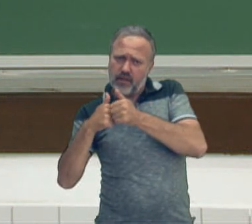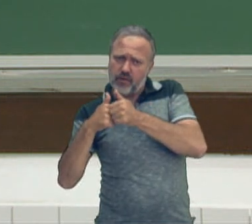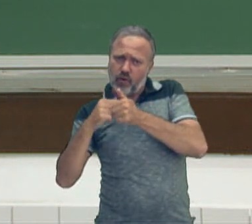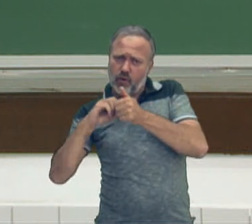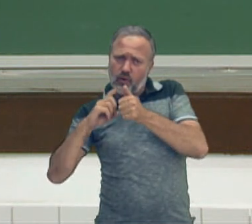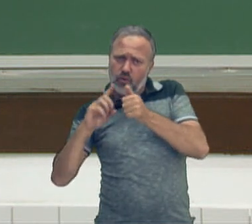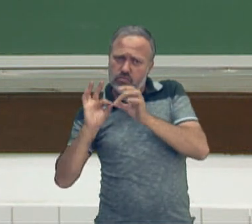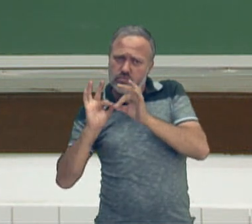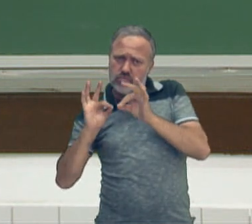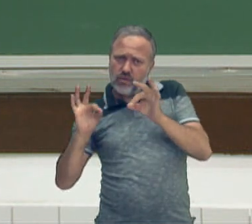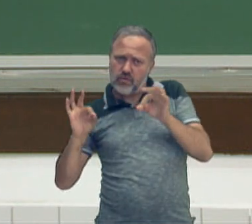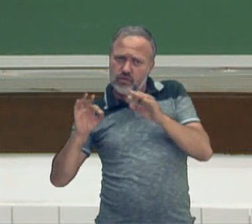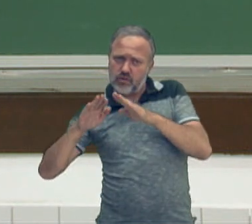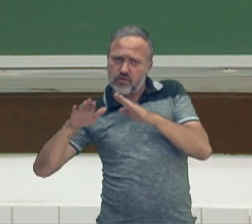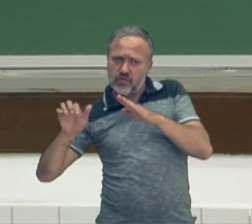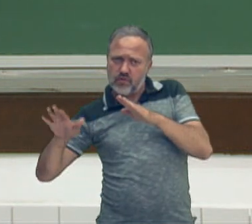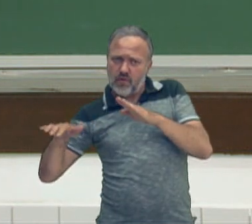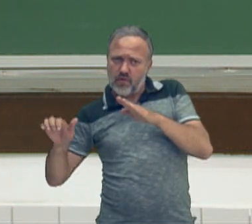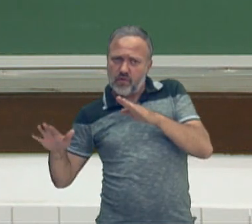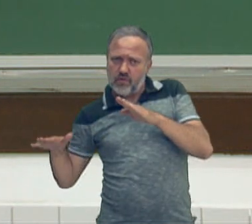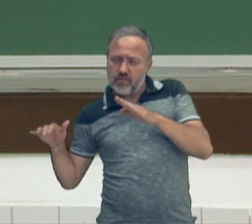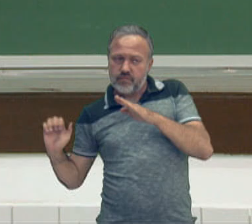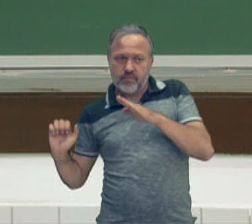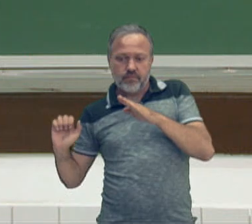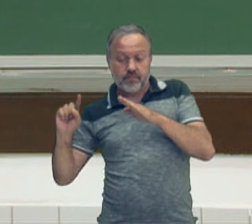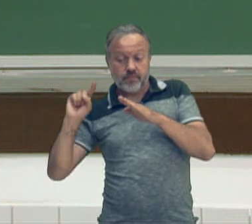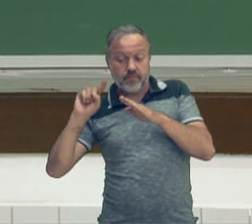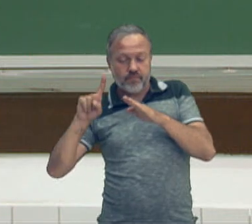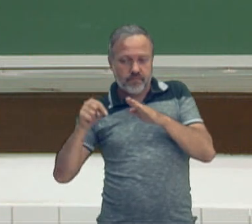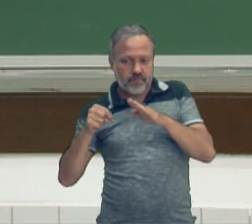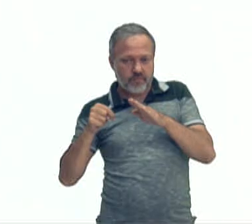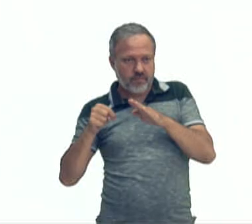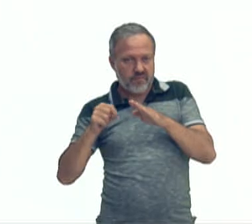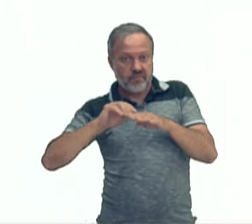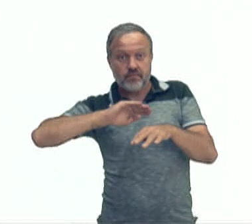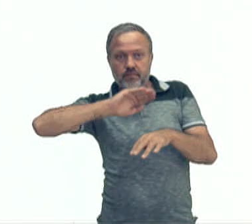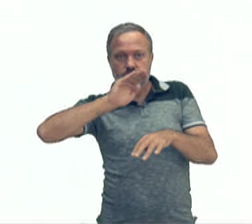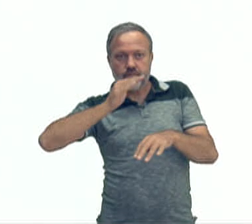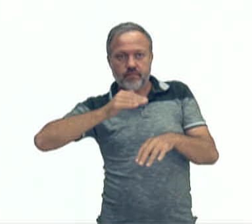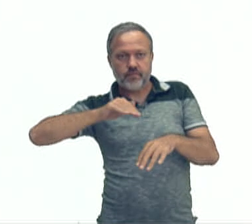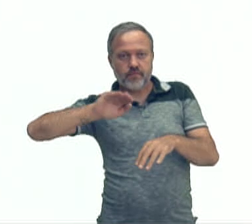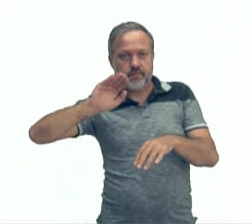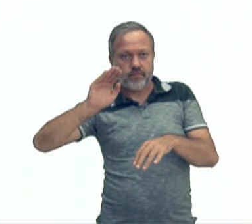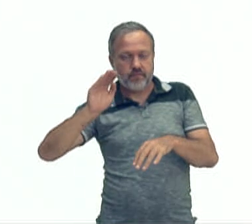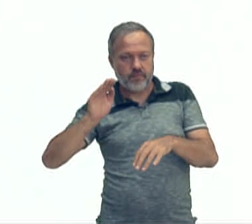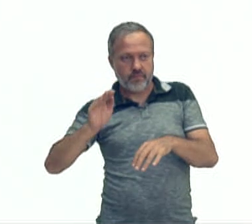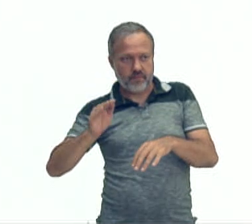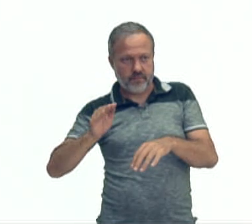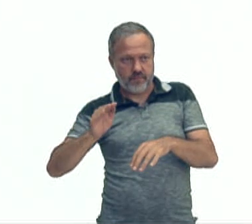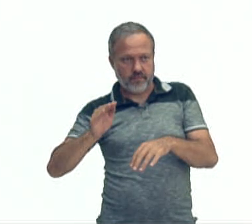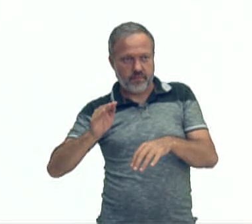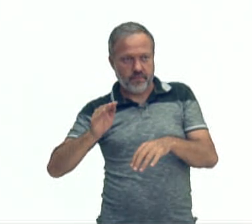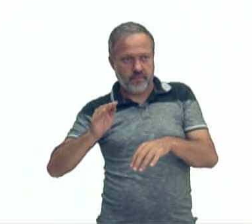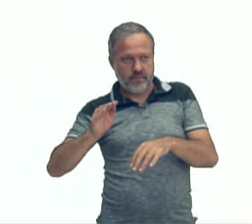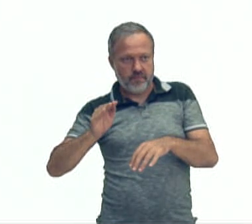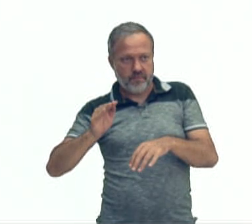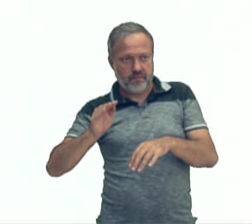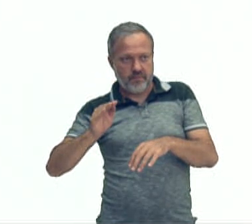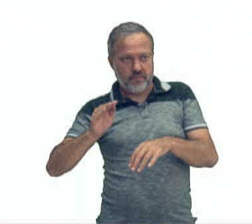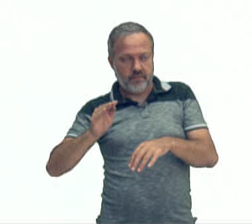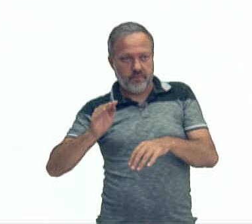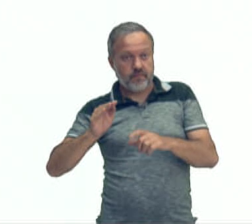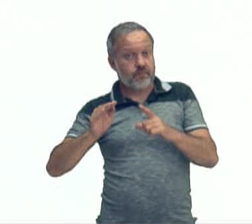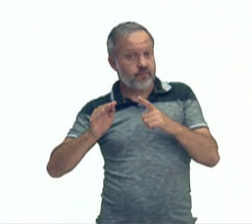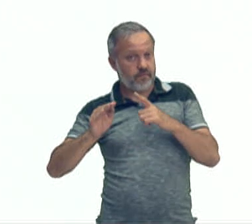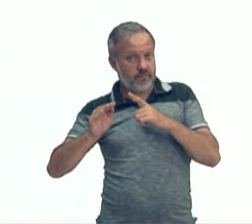relevo é altitude, tá bom? Então, dentro desses relevos de planalto, relativamente planos num patamar mais elevado